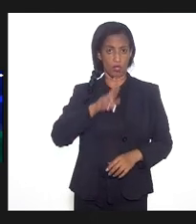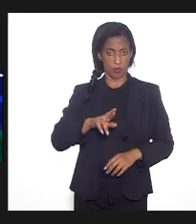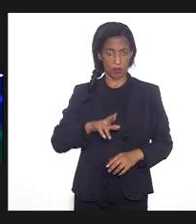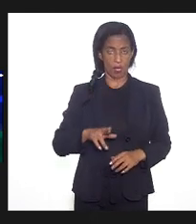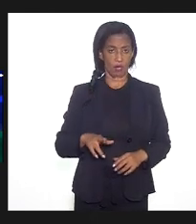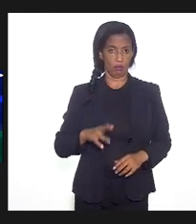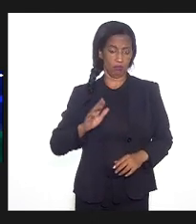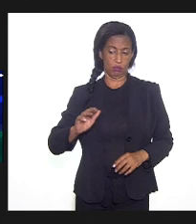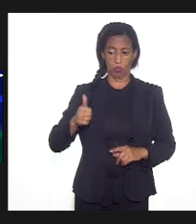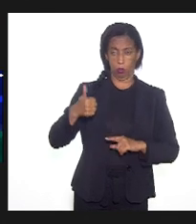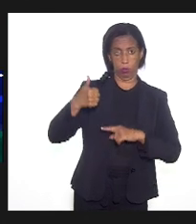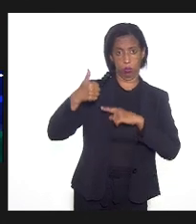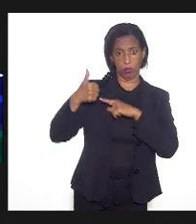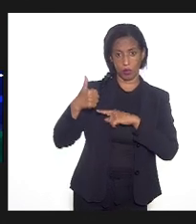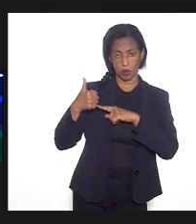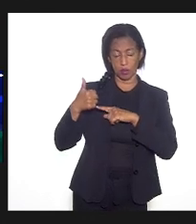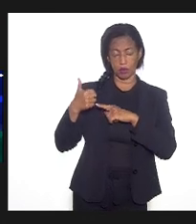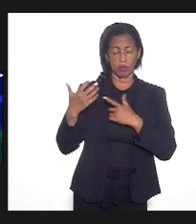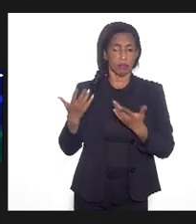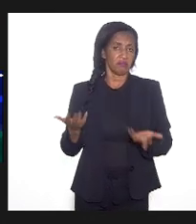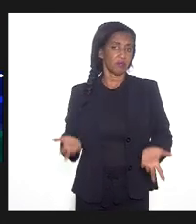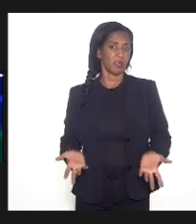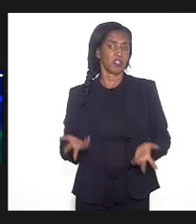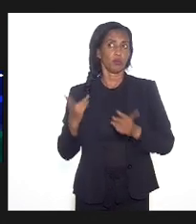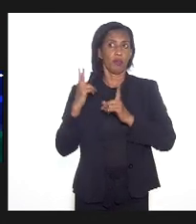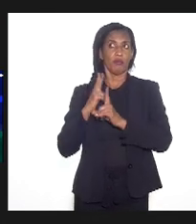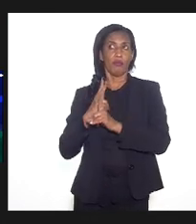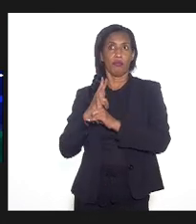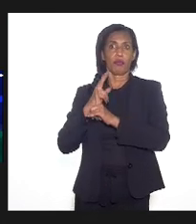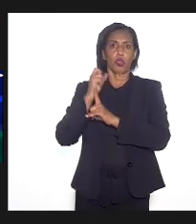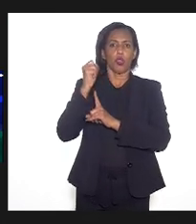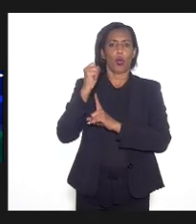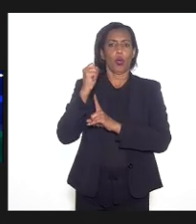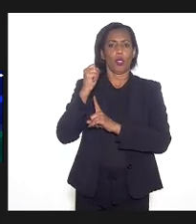proclamado seja uma vitória da